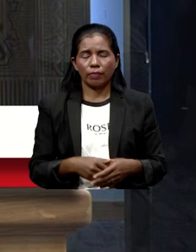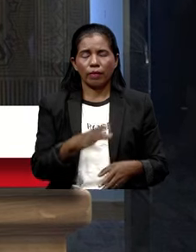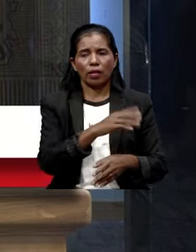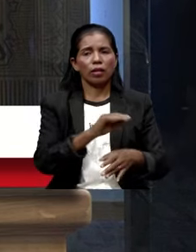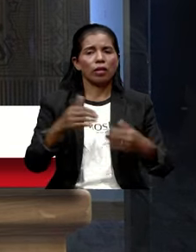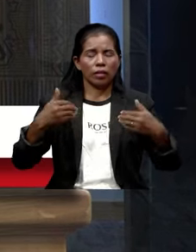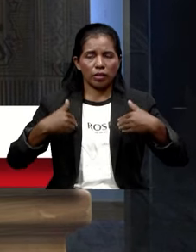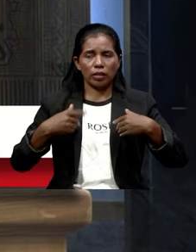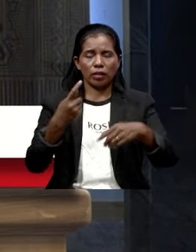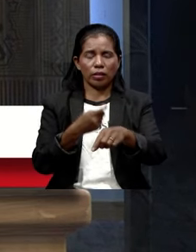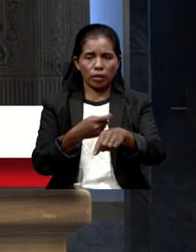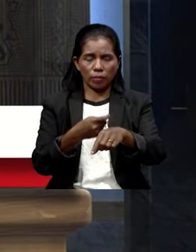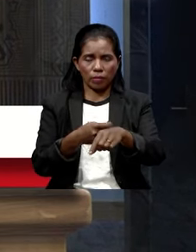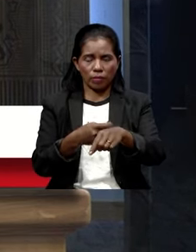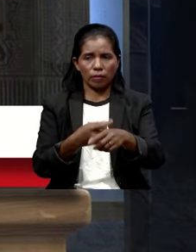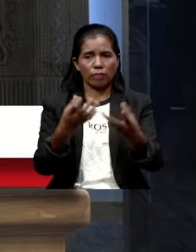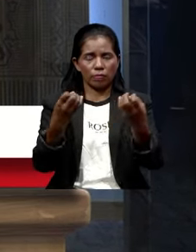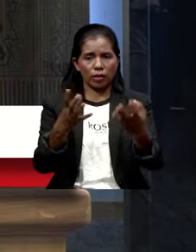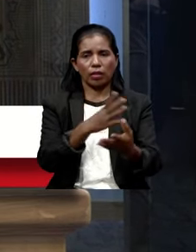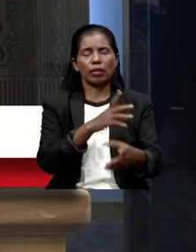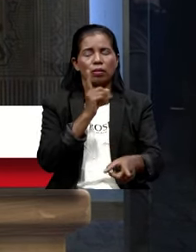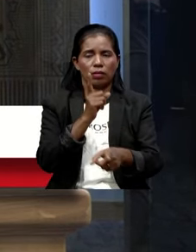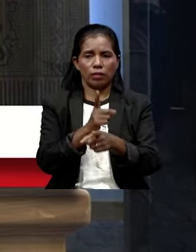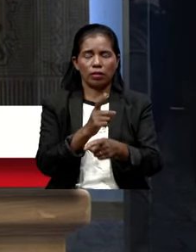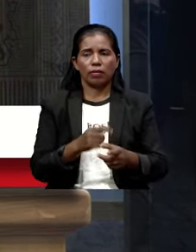bem, e tempo recorde,